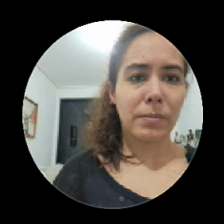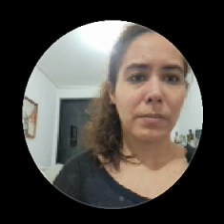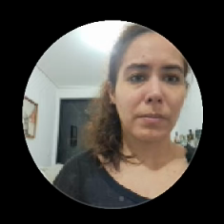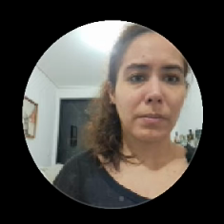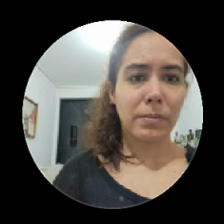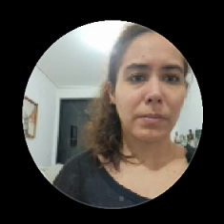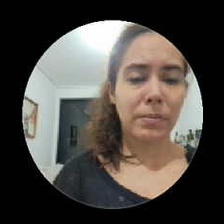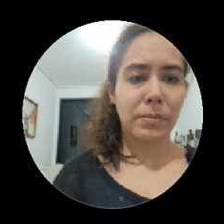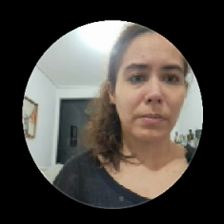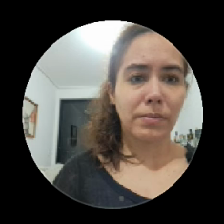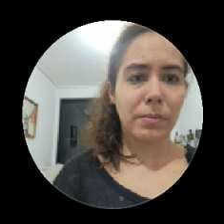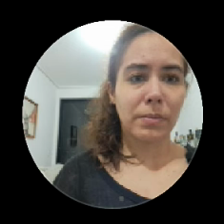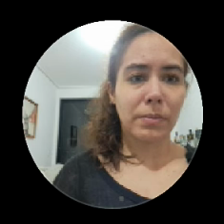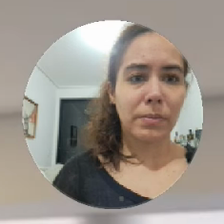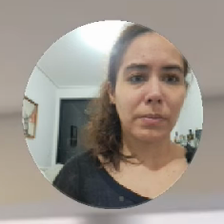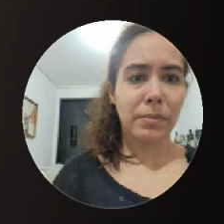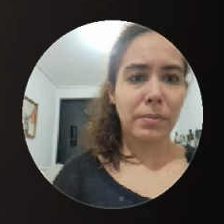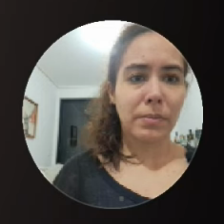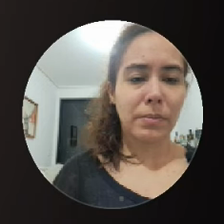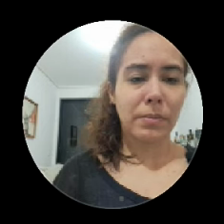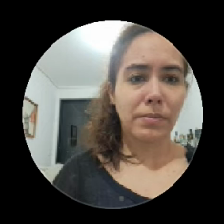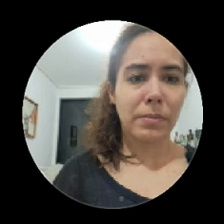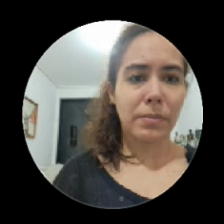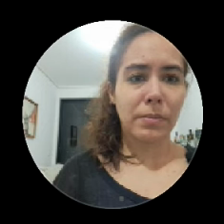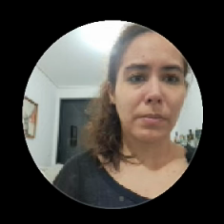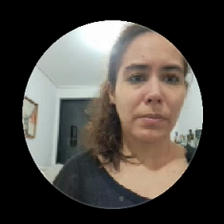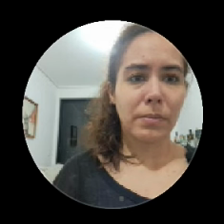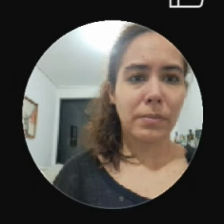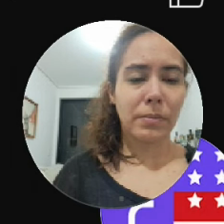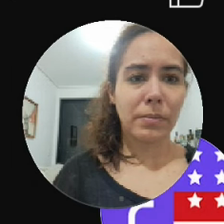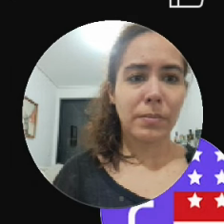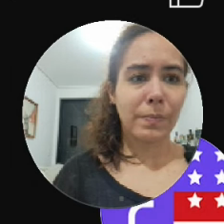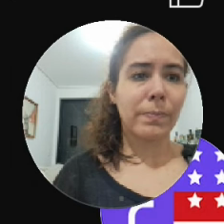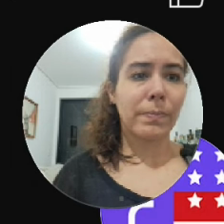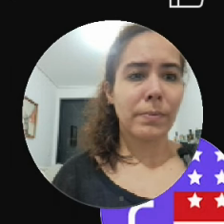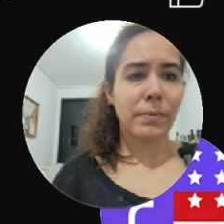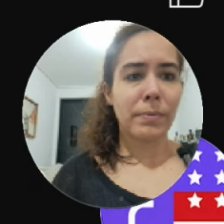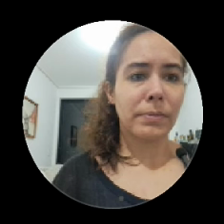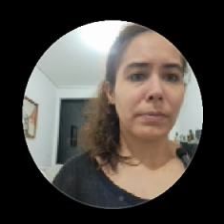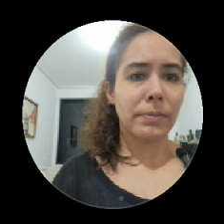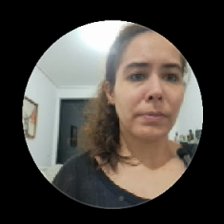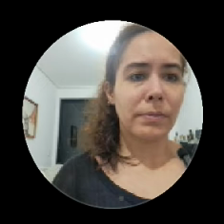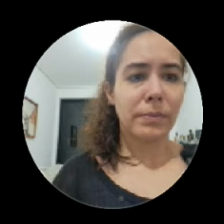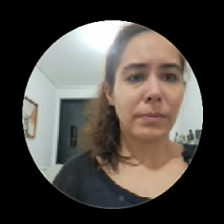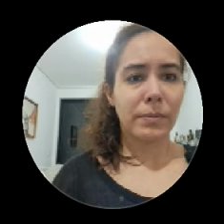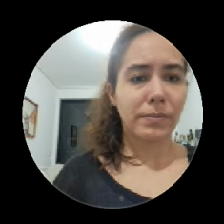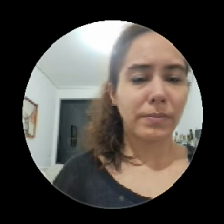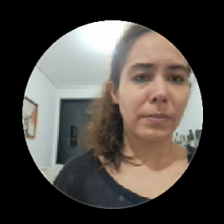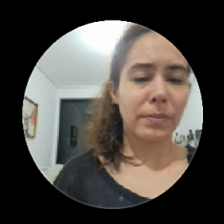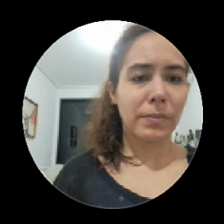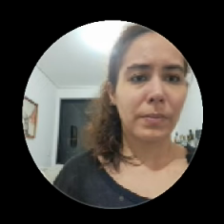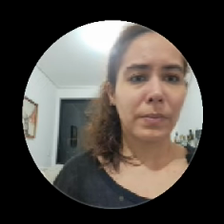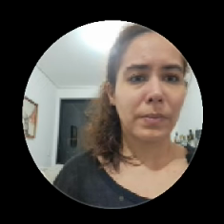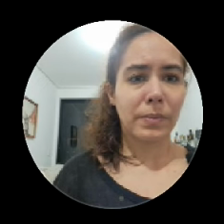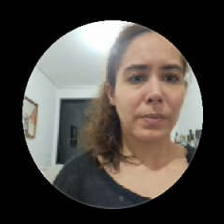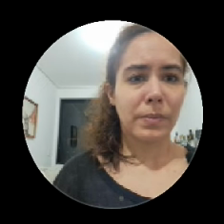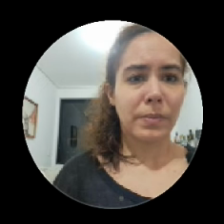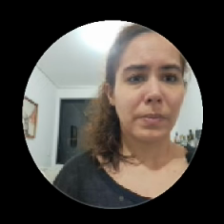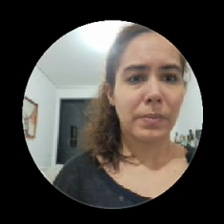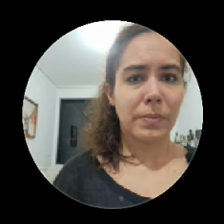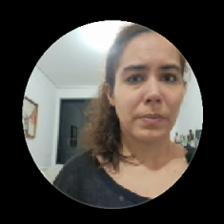compra muito grande, ligou no banco. Que é a mesma precisa focar nas regras. Diz, olha, vou fazer uma compra grande, tipo,